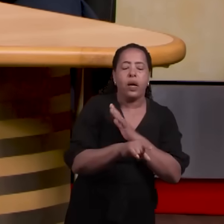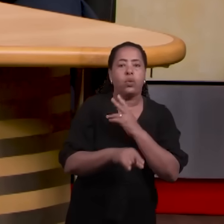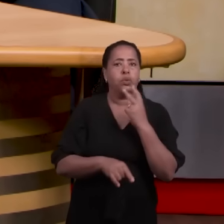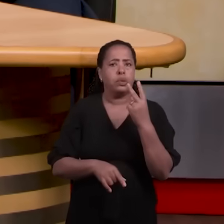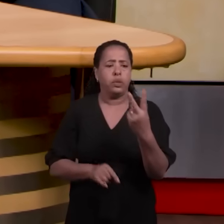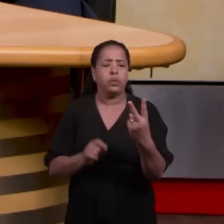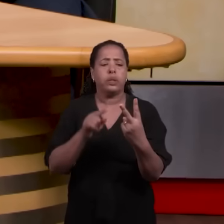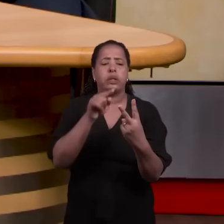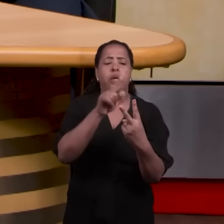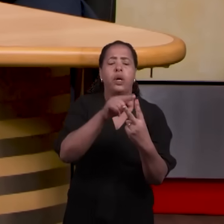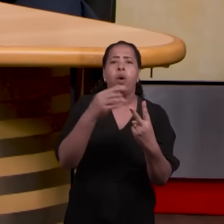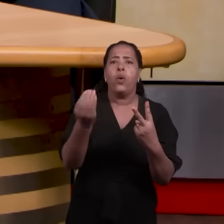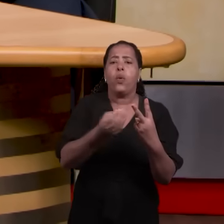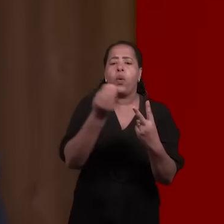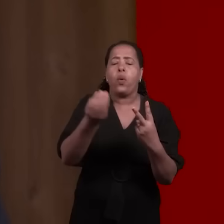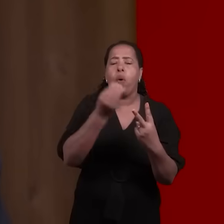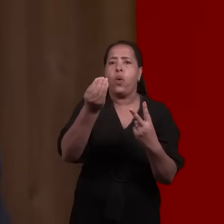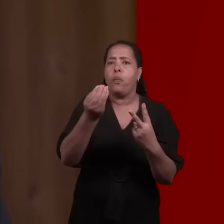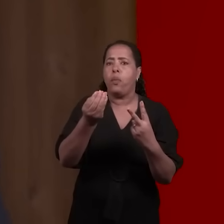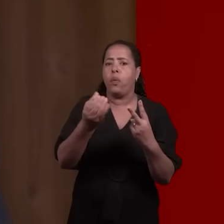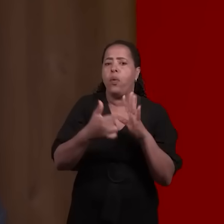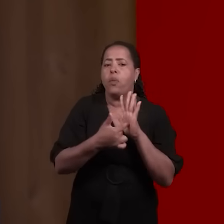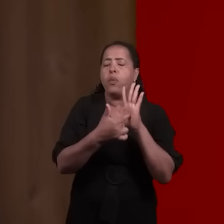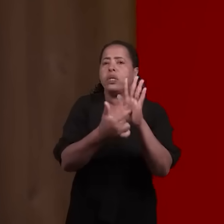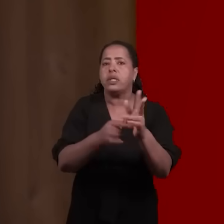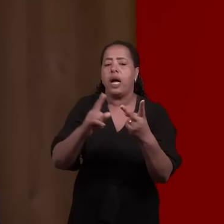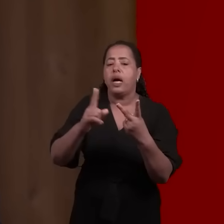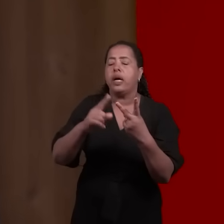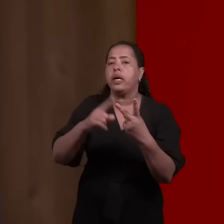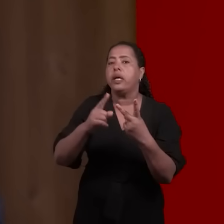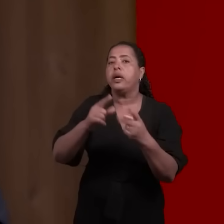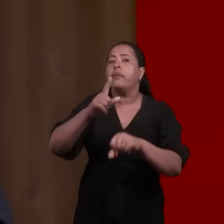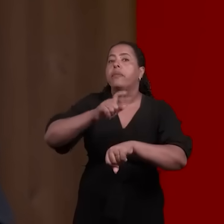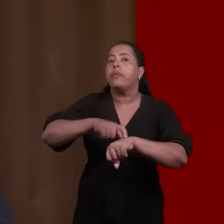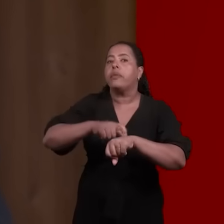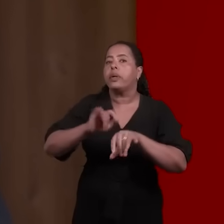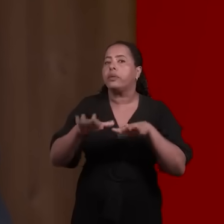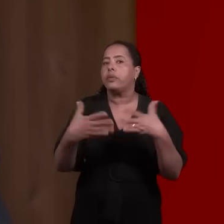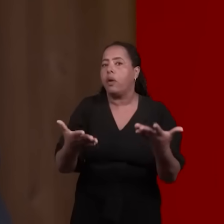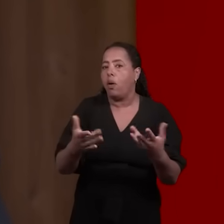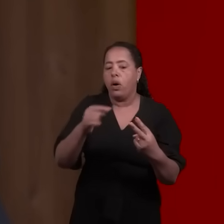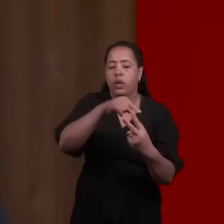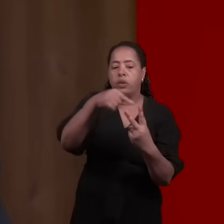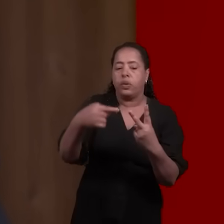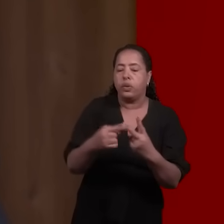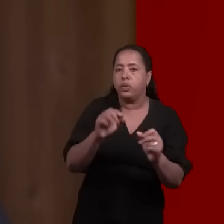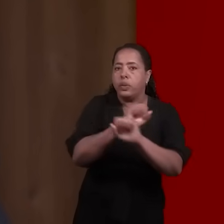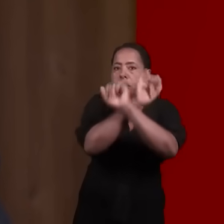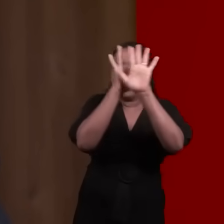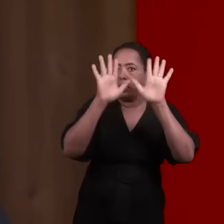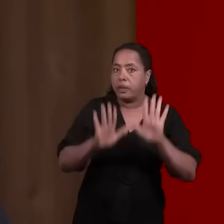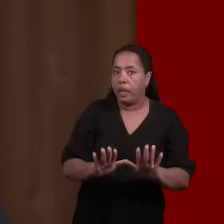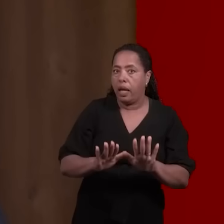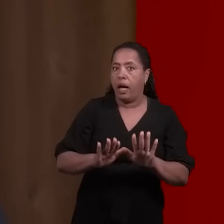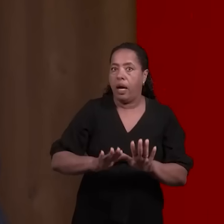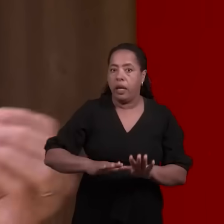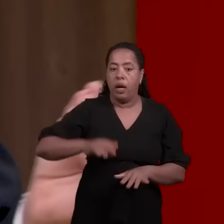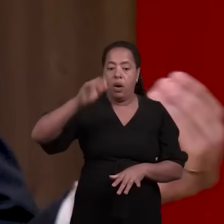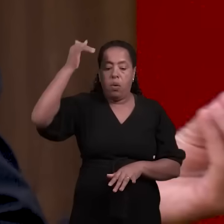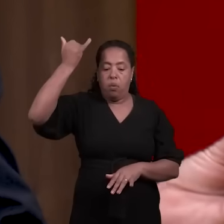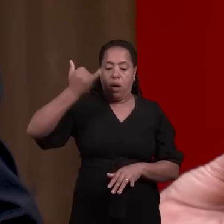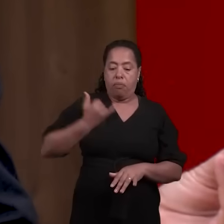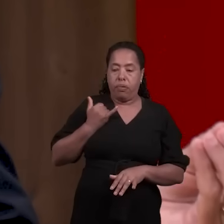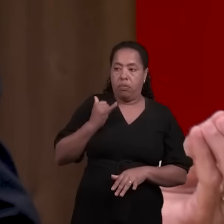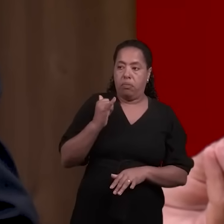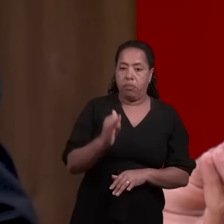duas perguntas, né? Como aplicar e quando? Isso. Porque há duas manifestações claras do dom de sabedoria. Uma é dando